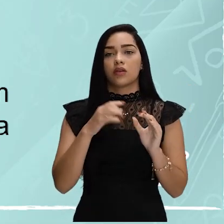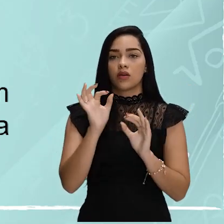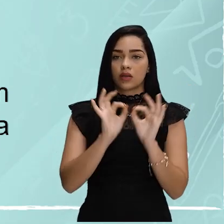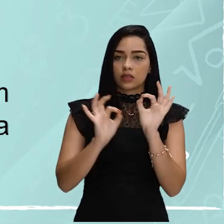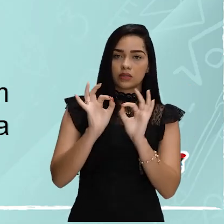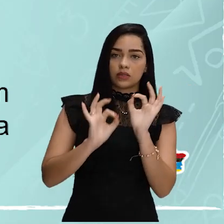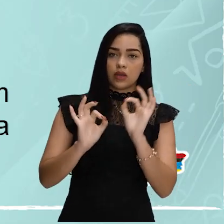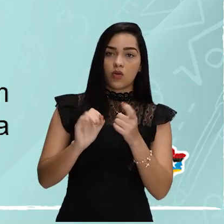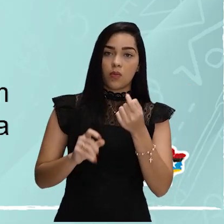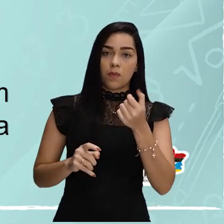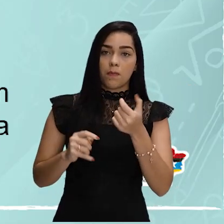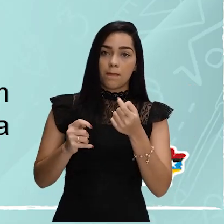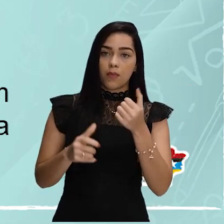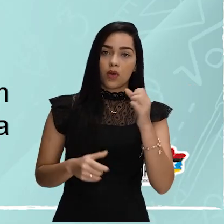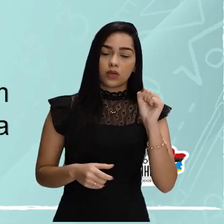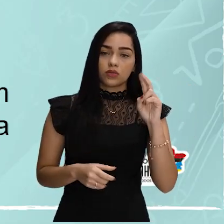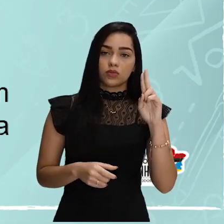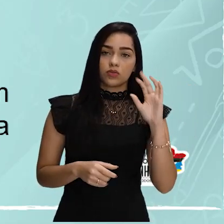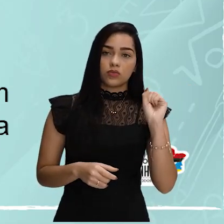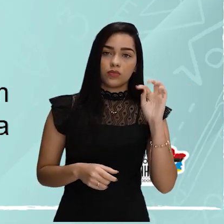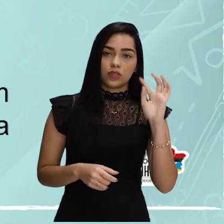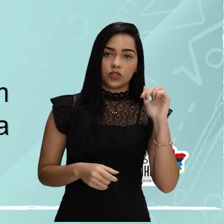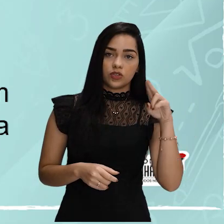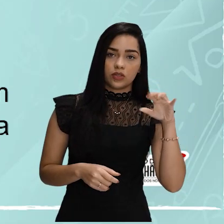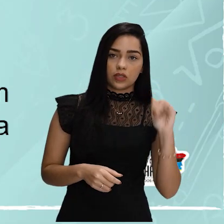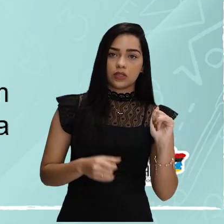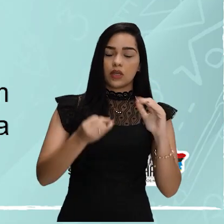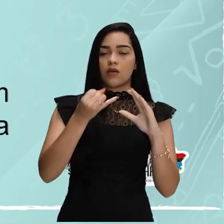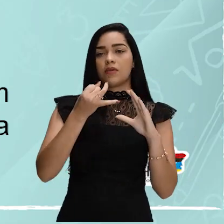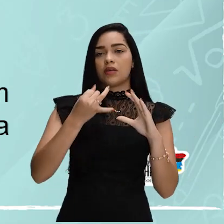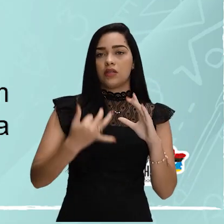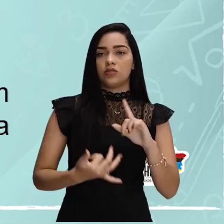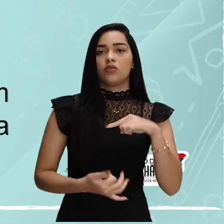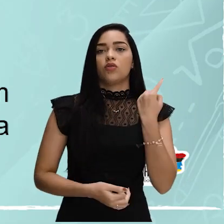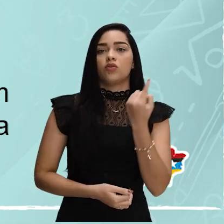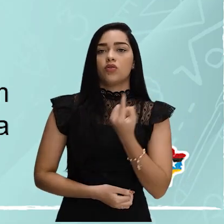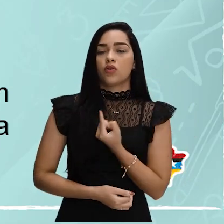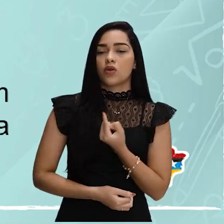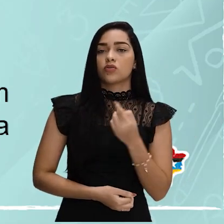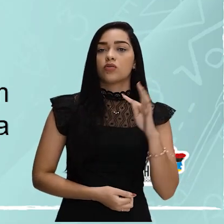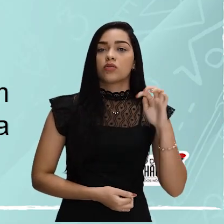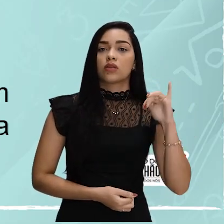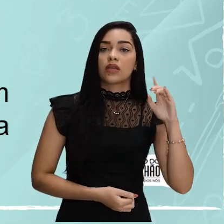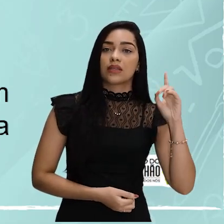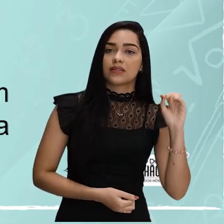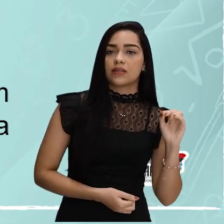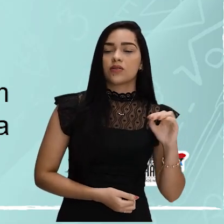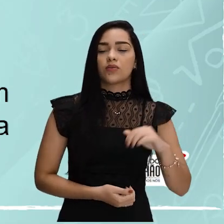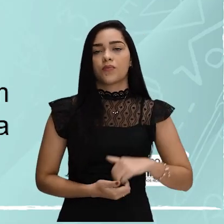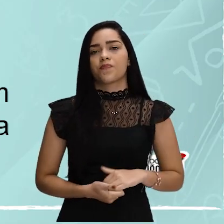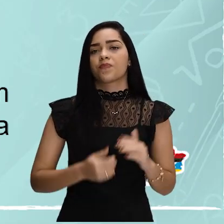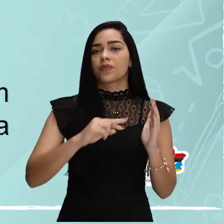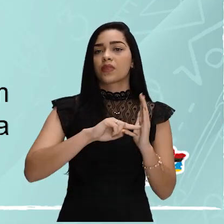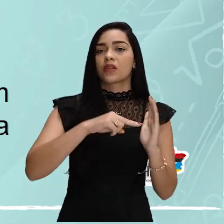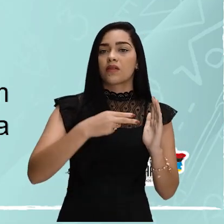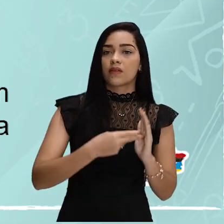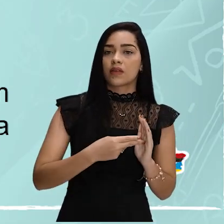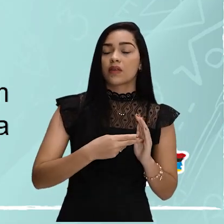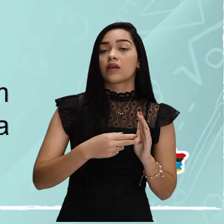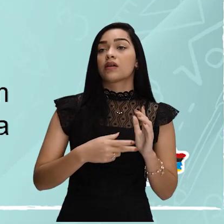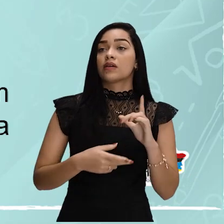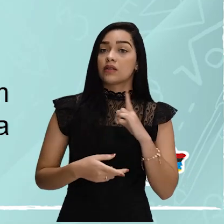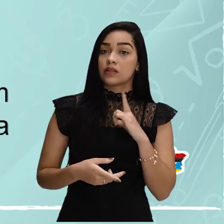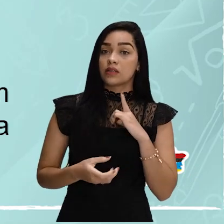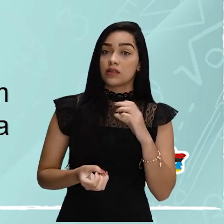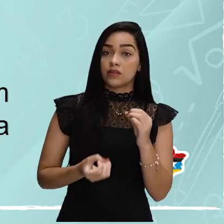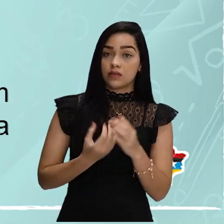justapostas com pouca substância intercelular. Essa é uma característica do nosso tecido epitelial. Quer dizer que as células que